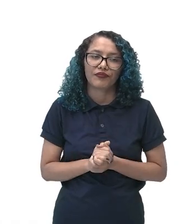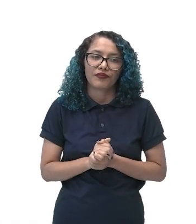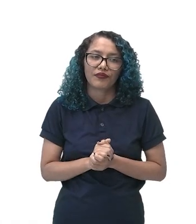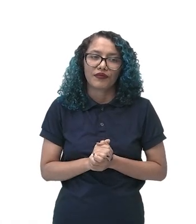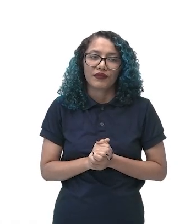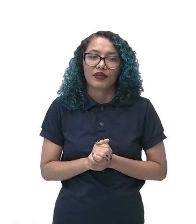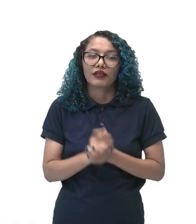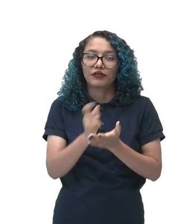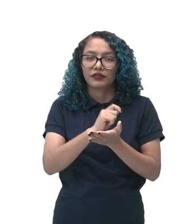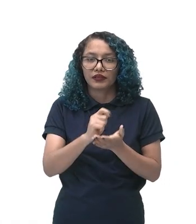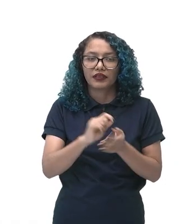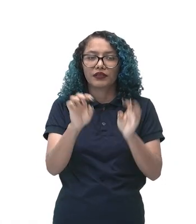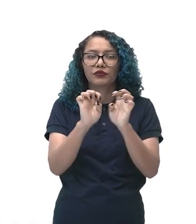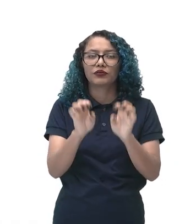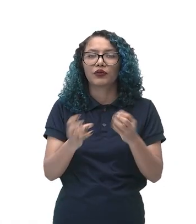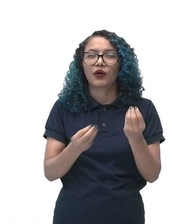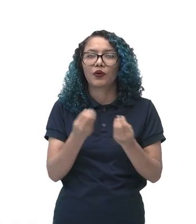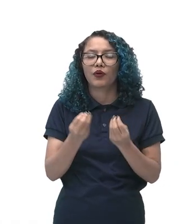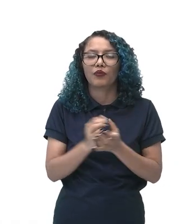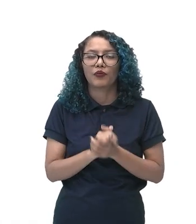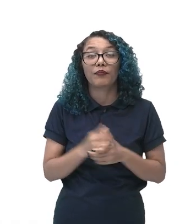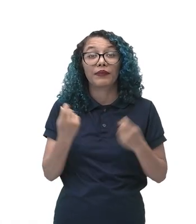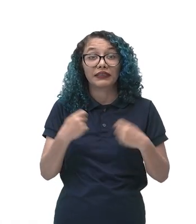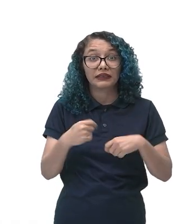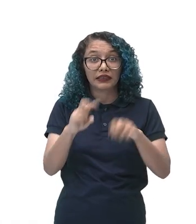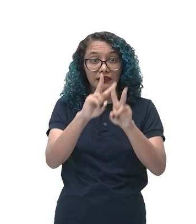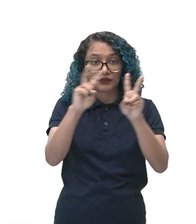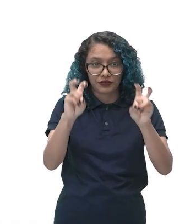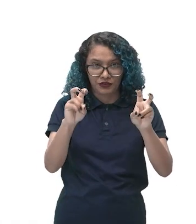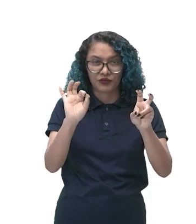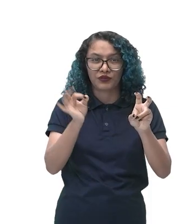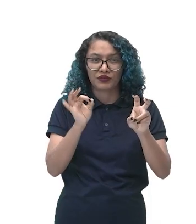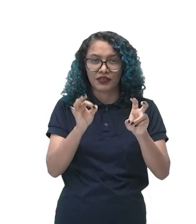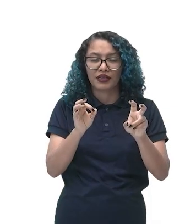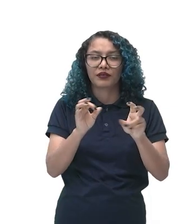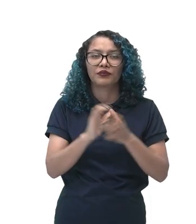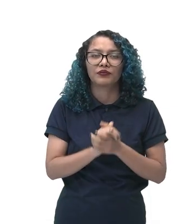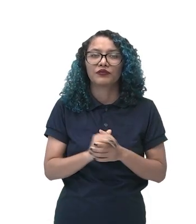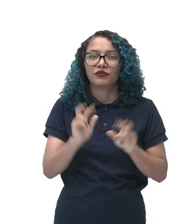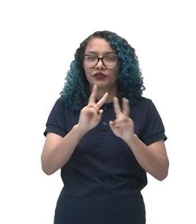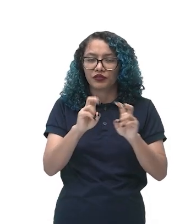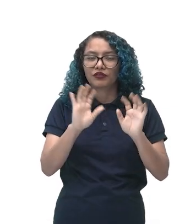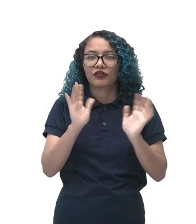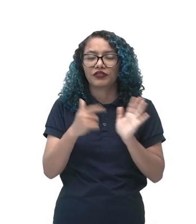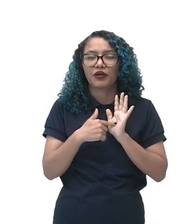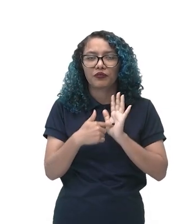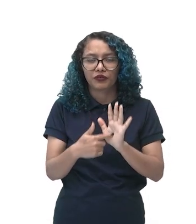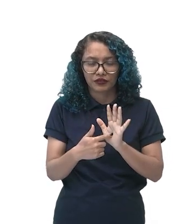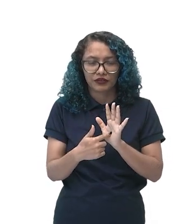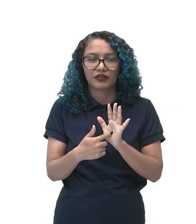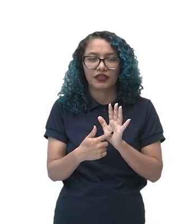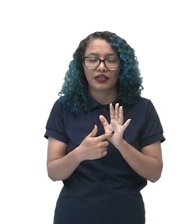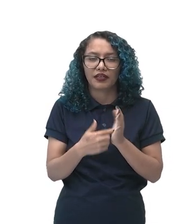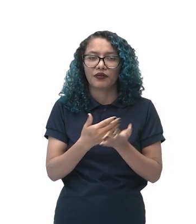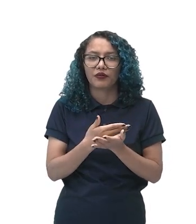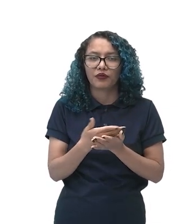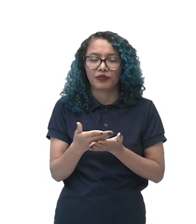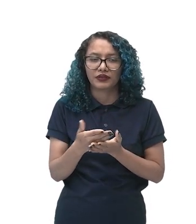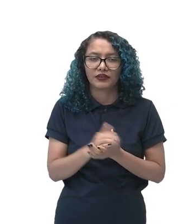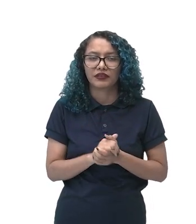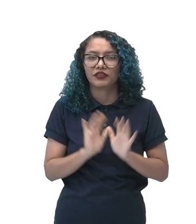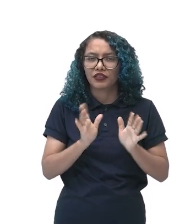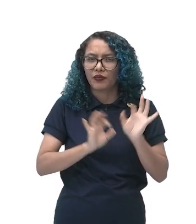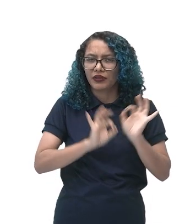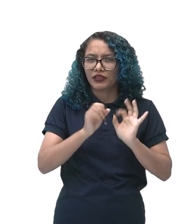vai se estruturar de uma seguinte forma, né? Tem que ter o título, aquele mesmo título que eu enunciei ali na minha fala, que eu já tinha